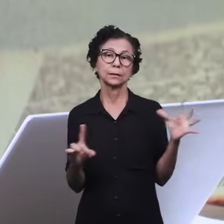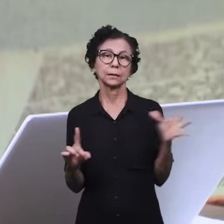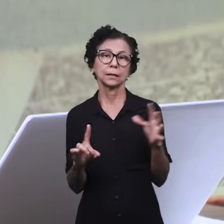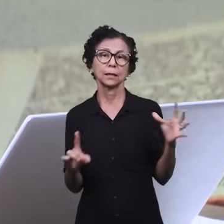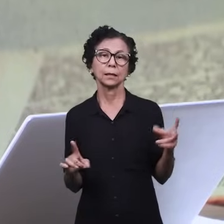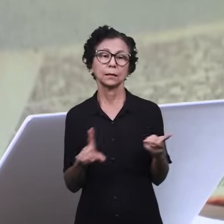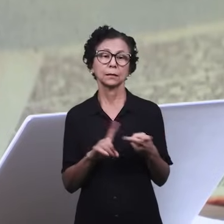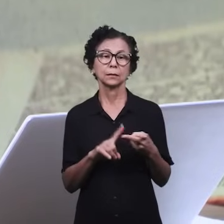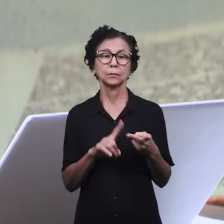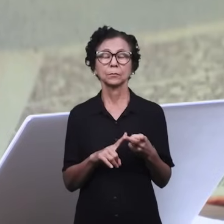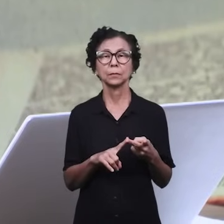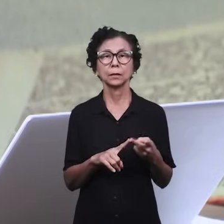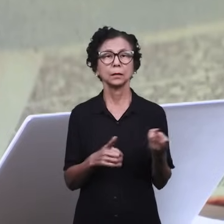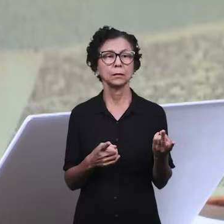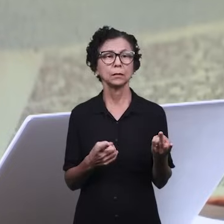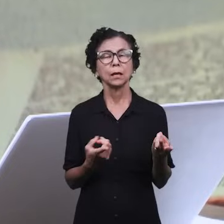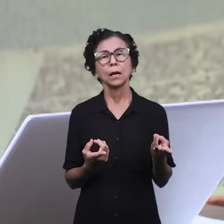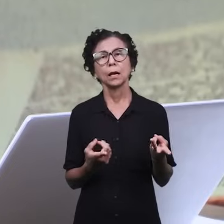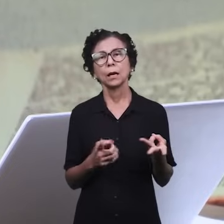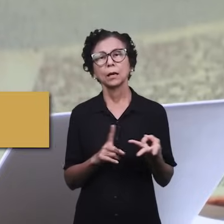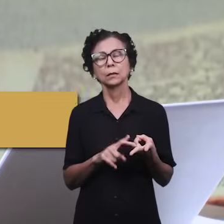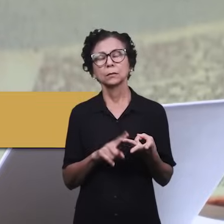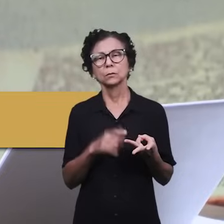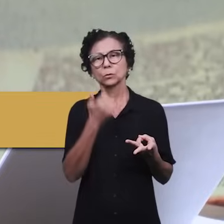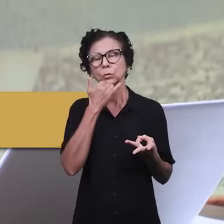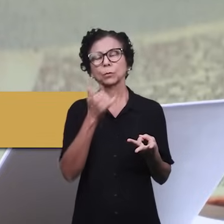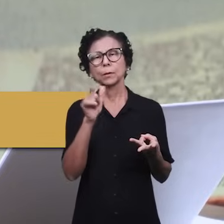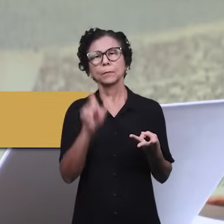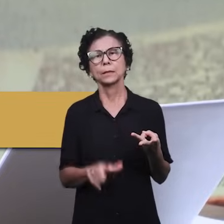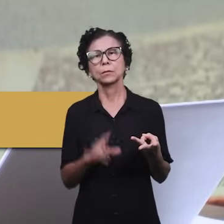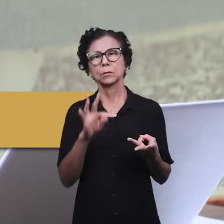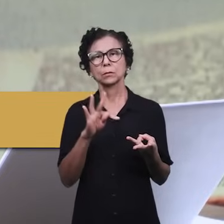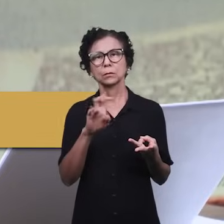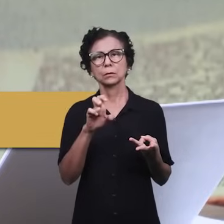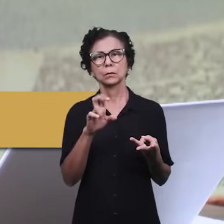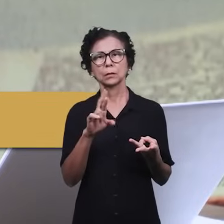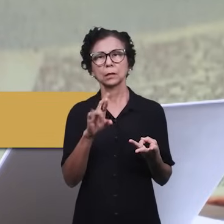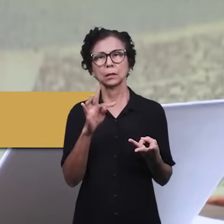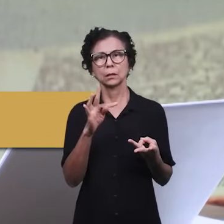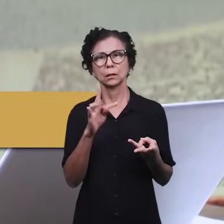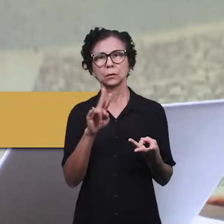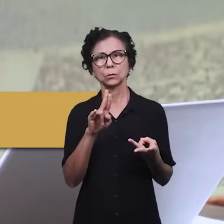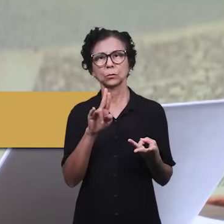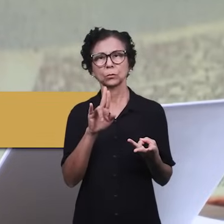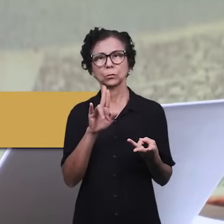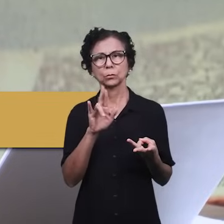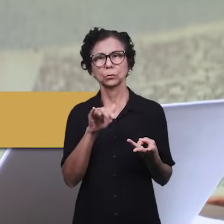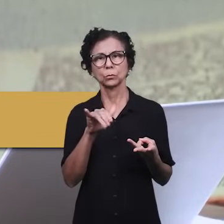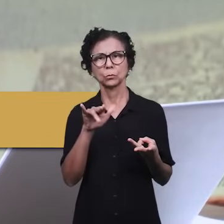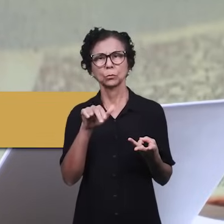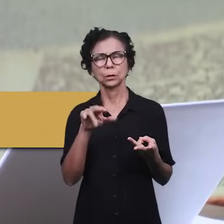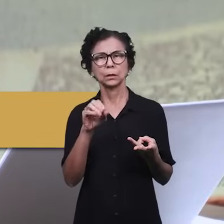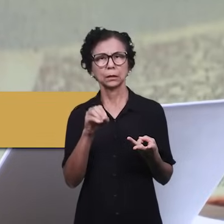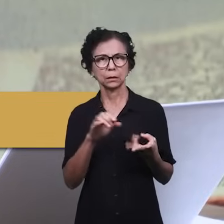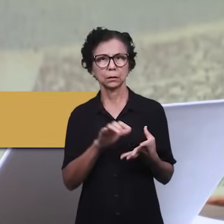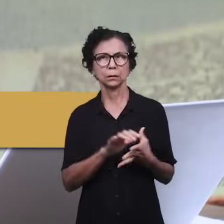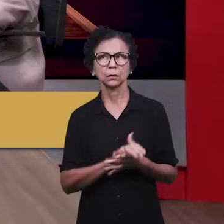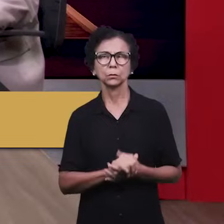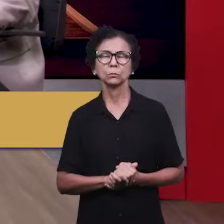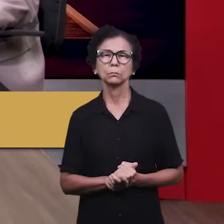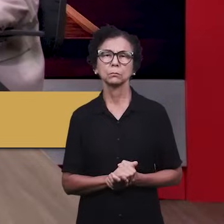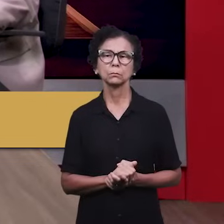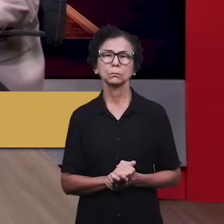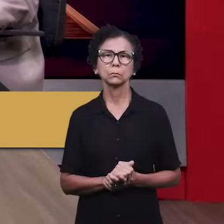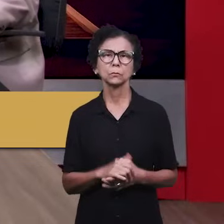muito bem, ó, o que tem a ver Jerusalém, né? O que tem a ver, ou seja, a palavra com Atenas? O que tem a ver